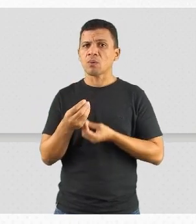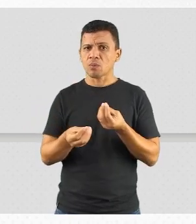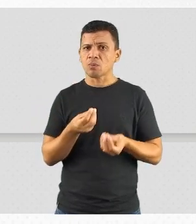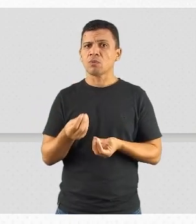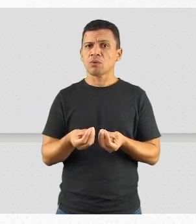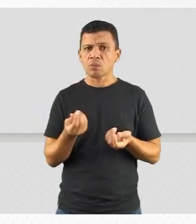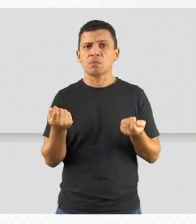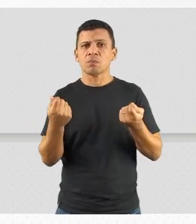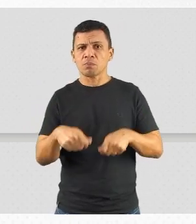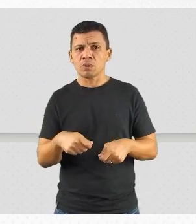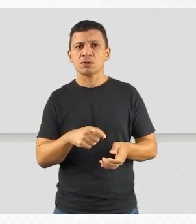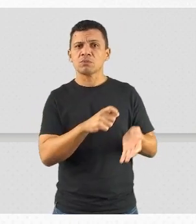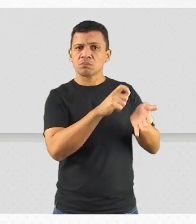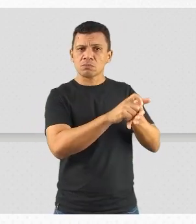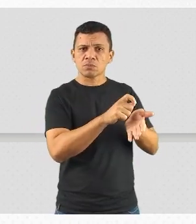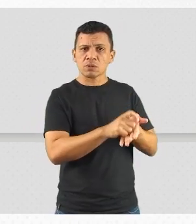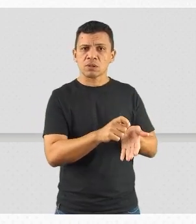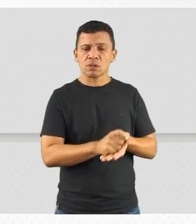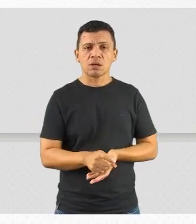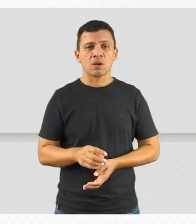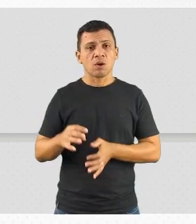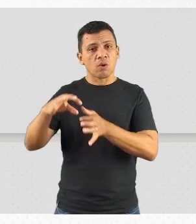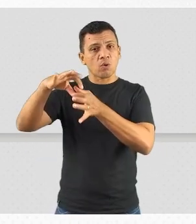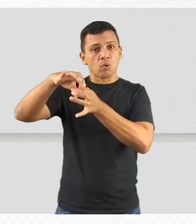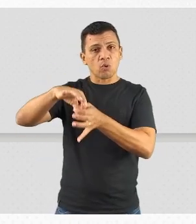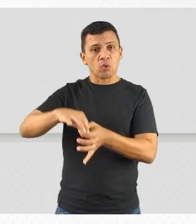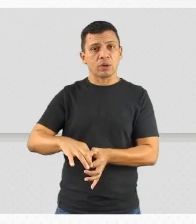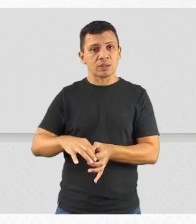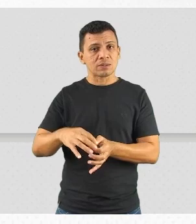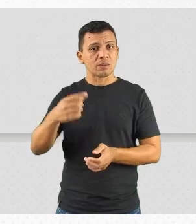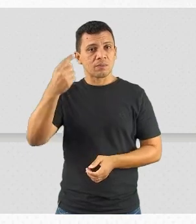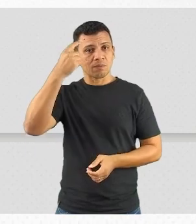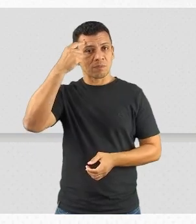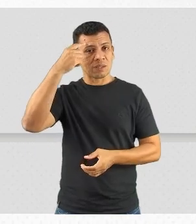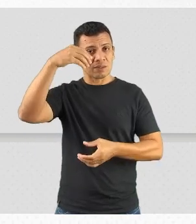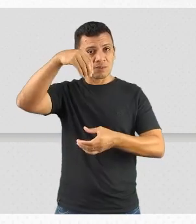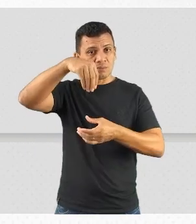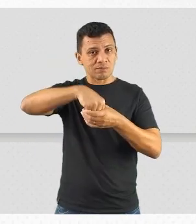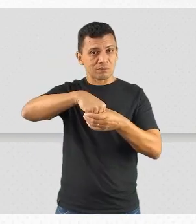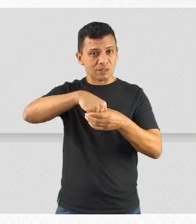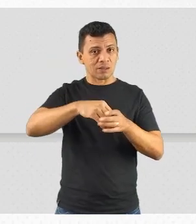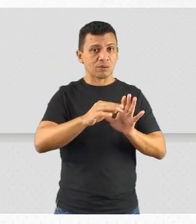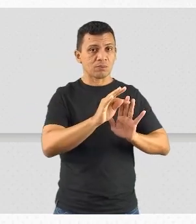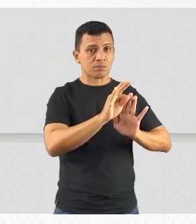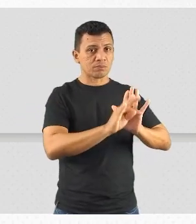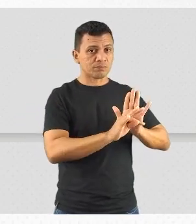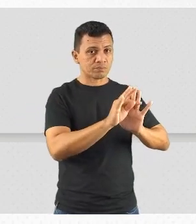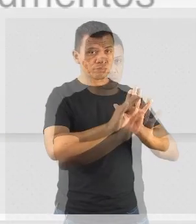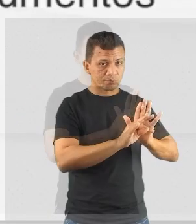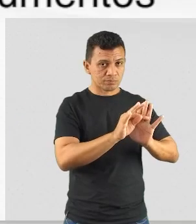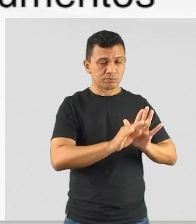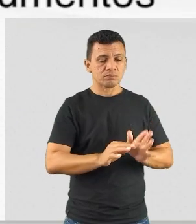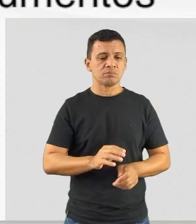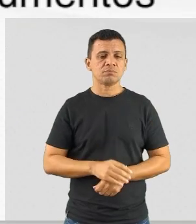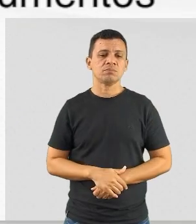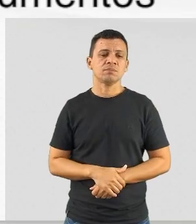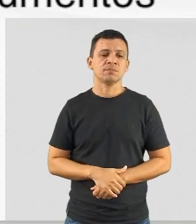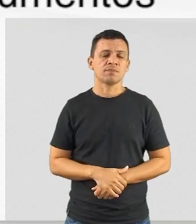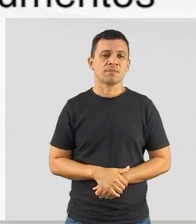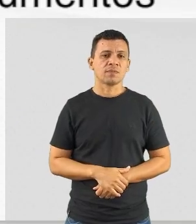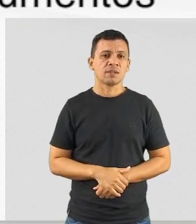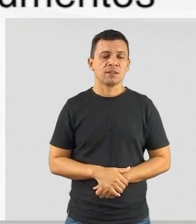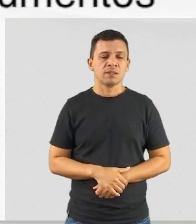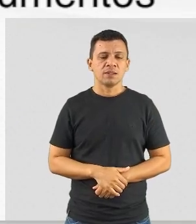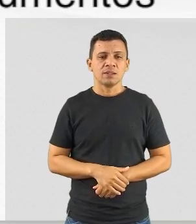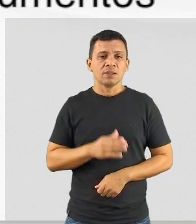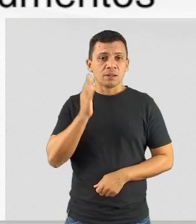mas pensou em coerência interna, lembro de interior, internamente, ou seja, dentro do texto. E aí,